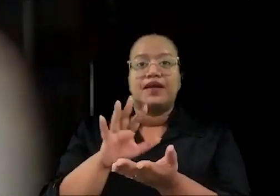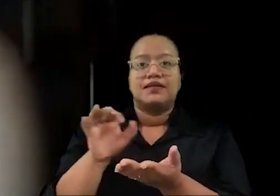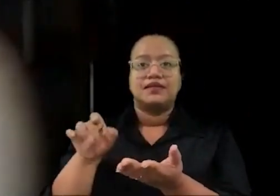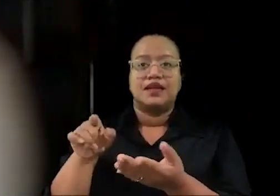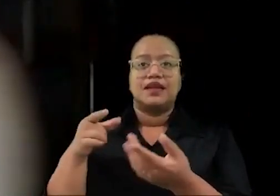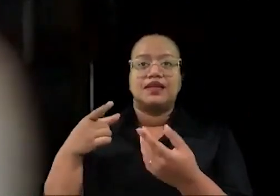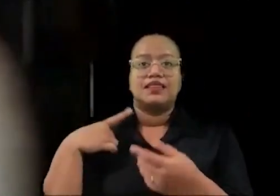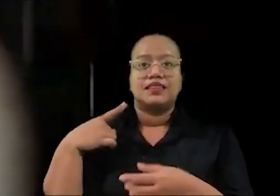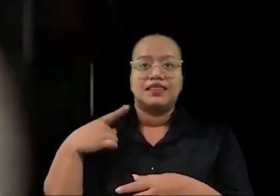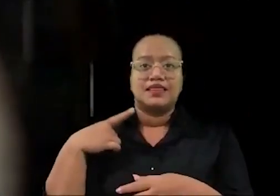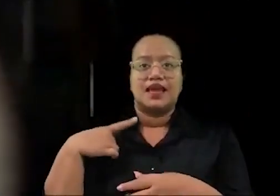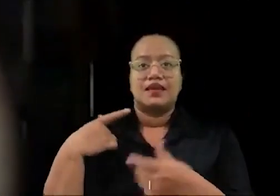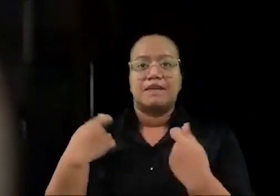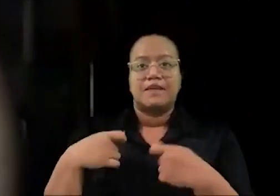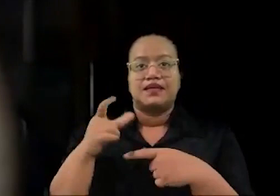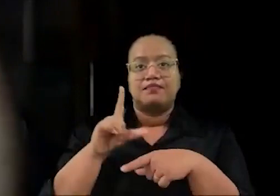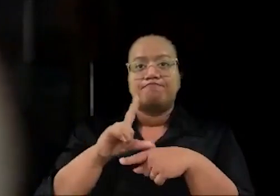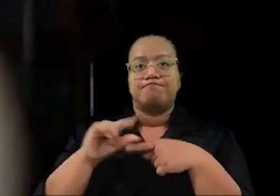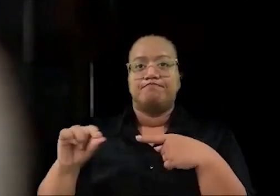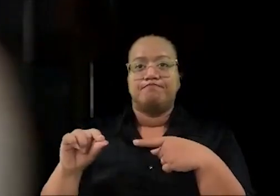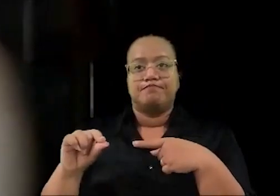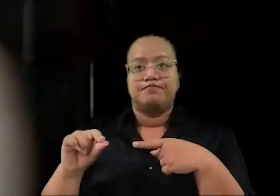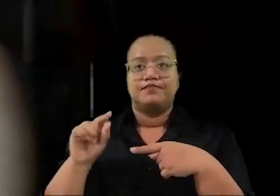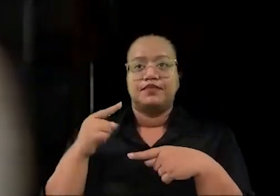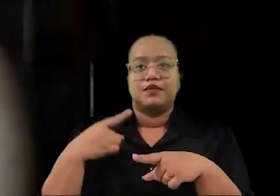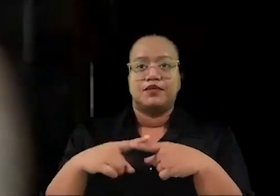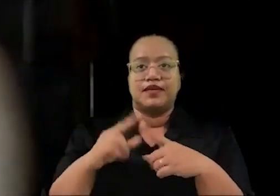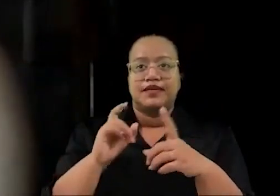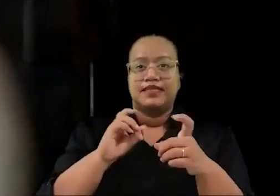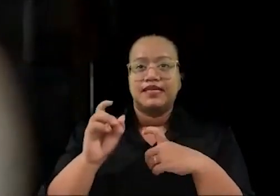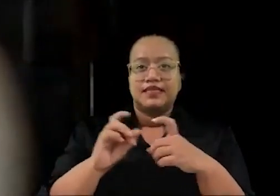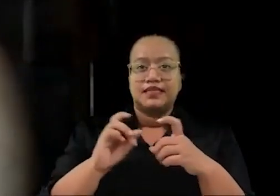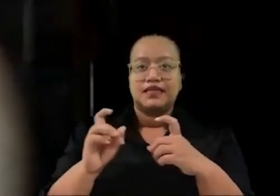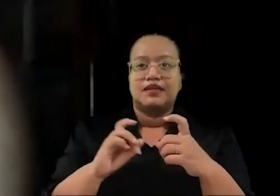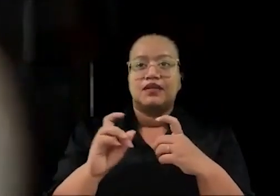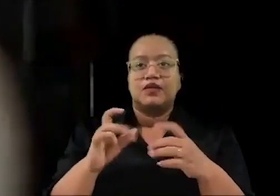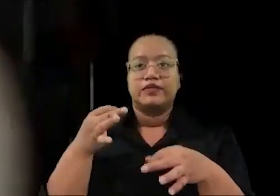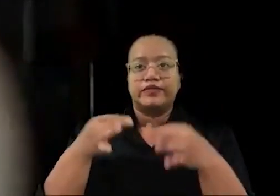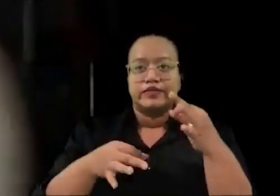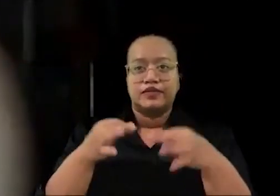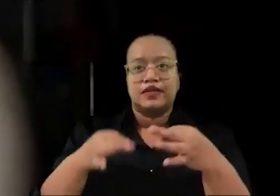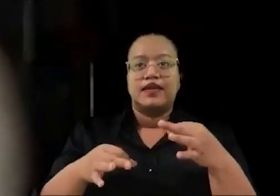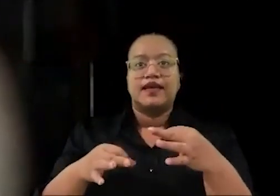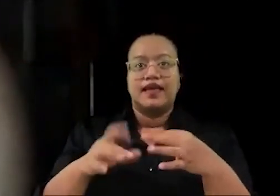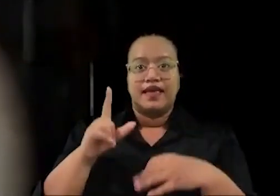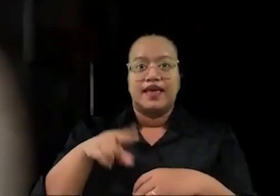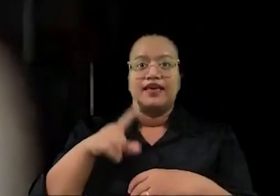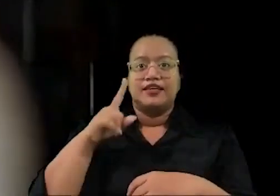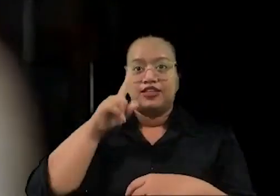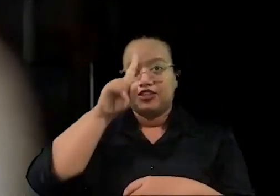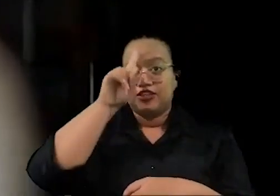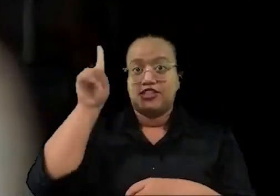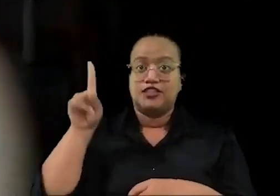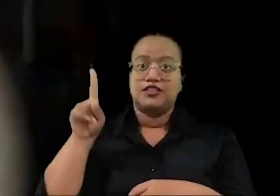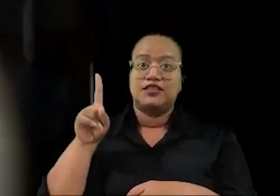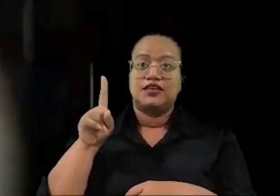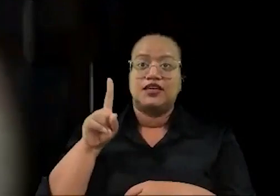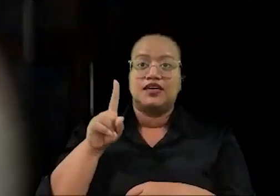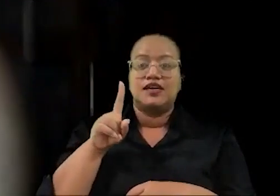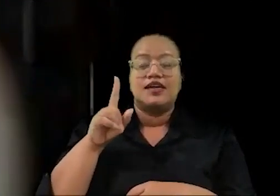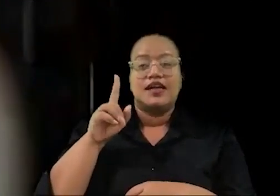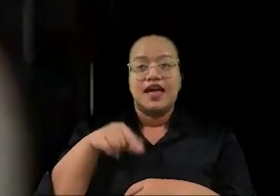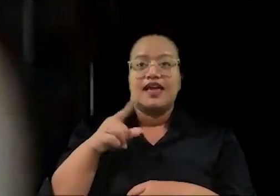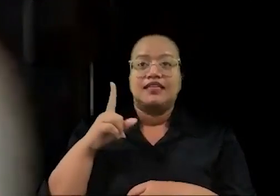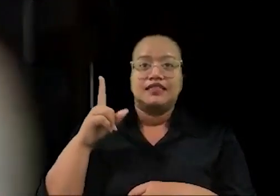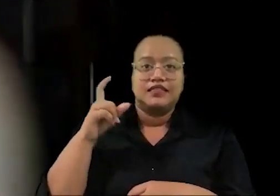ausentar. Dia de sessão, a gente sabe que é realmente bem incomoda bastante o gabinete,